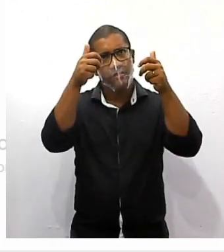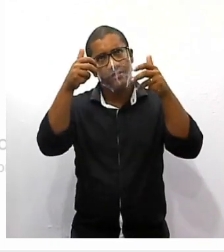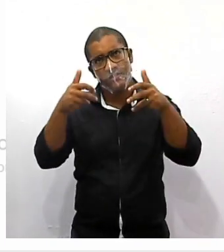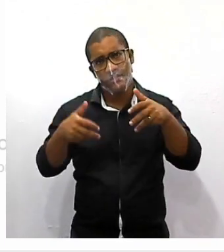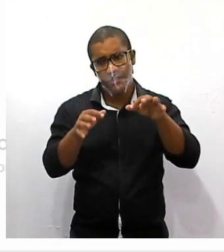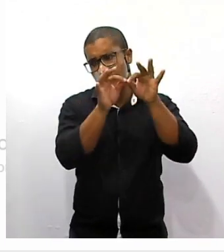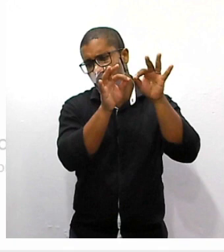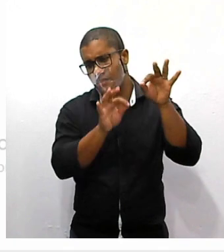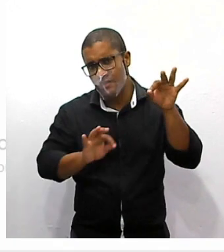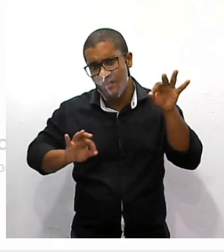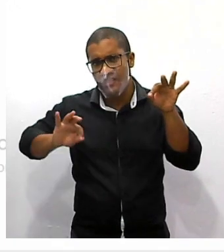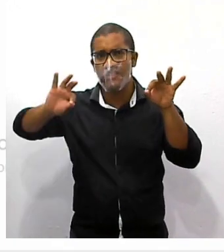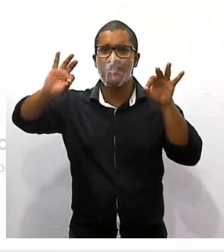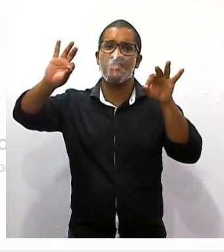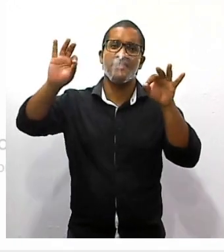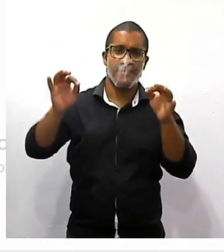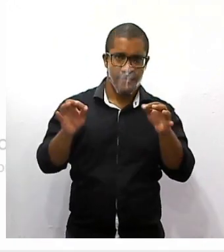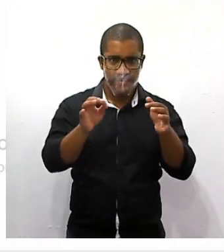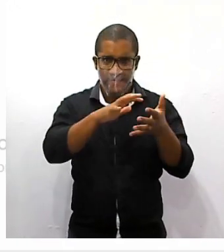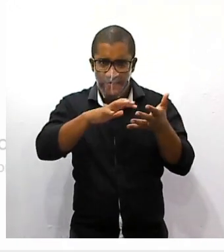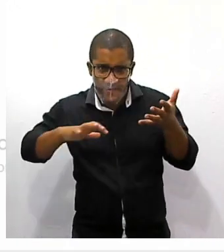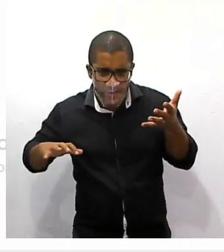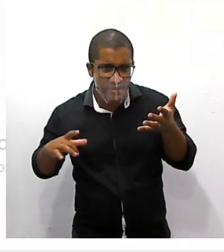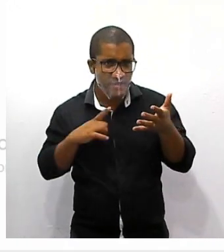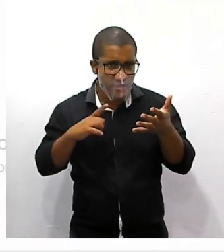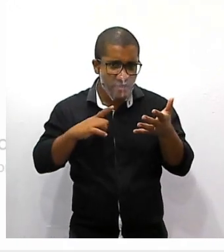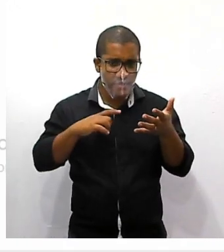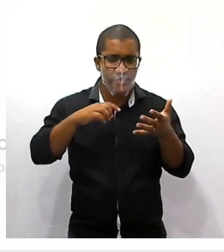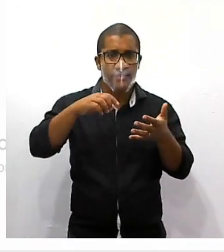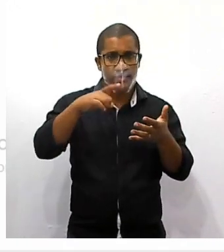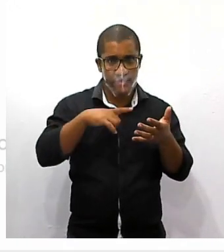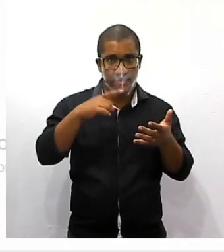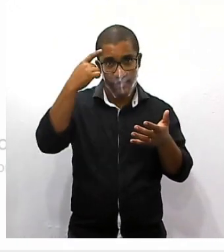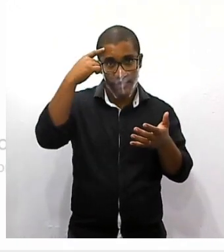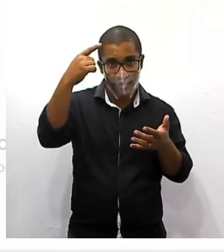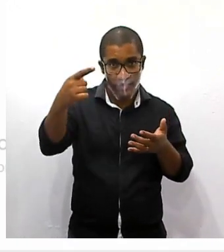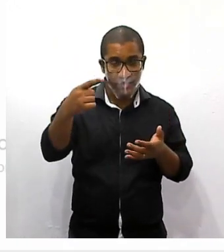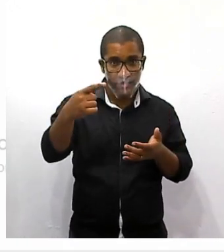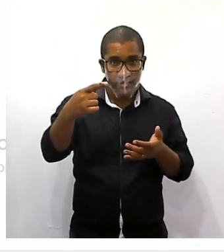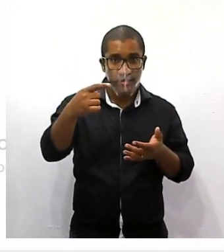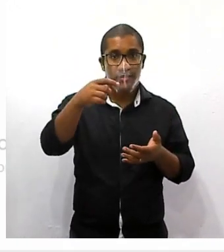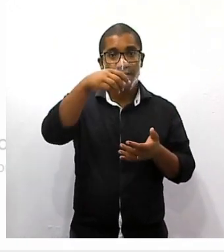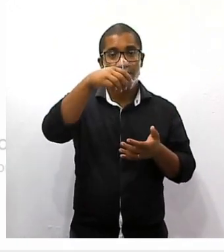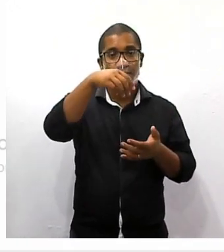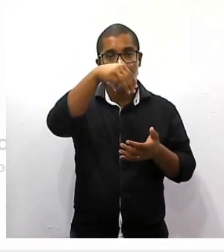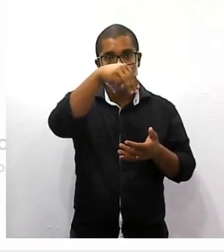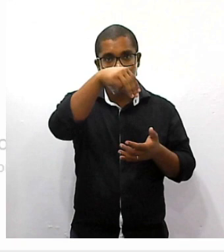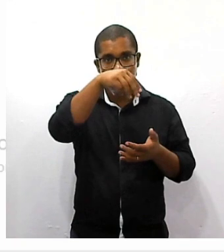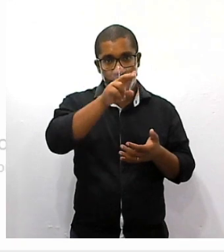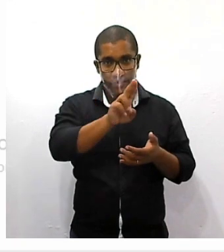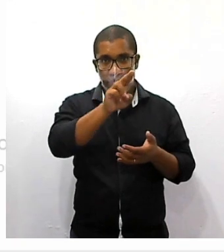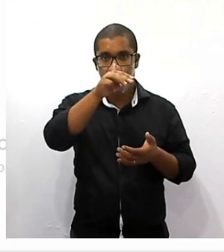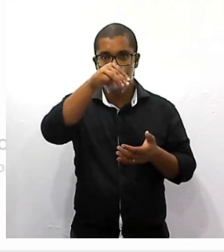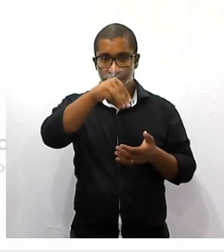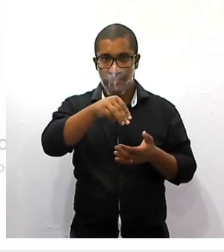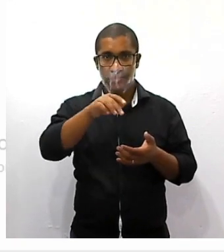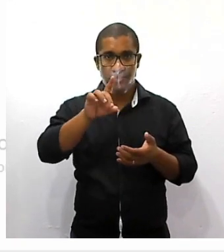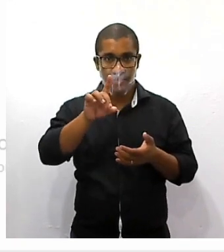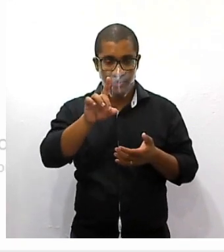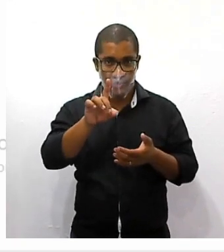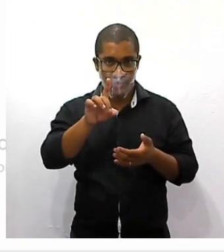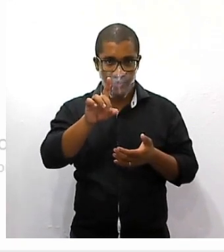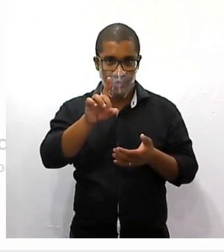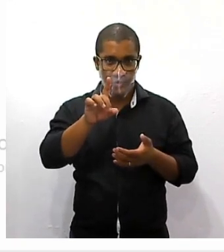um comprimento, que tem coeficiente de atrito, me mandaram ganhar dinheiro. Aí ele pergunta quantas vezes ele passa pelo ponto